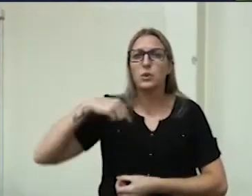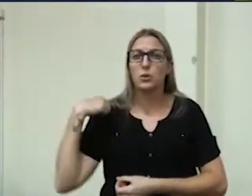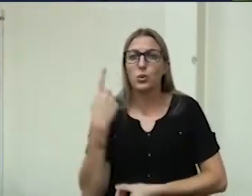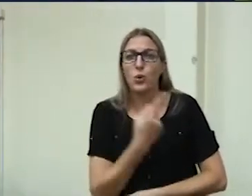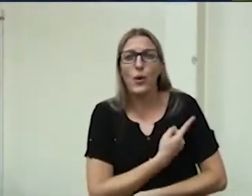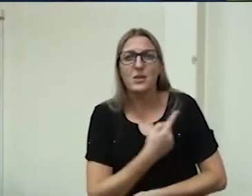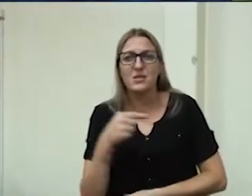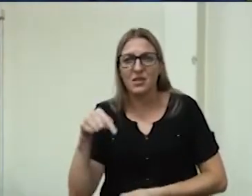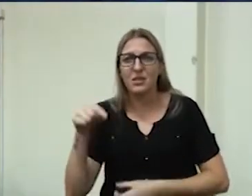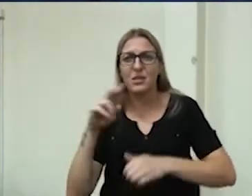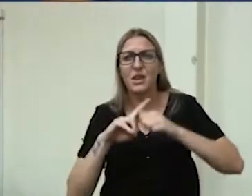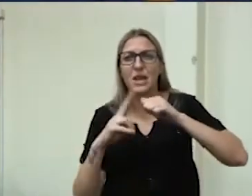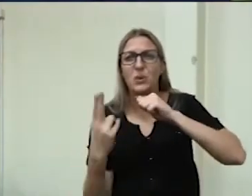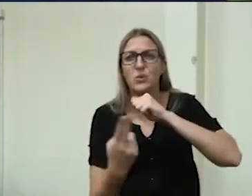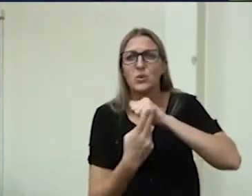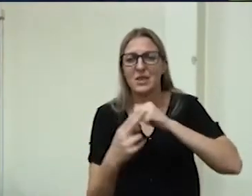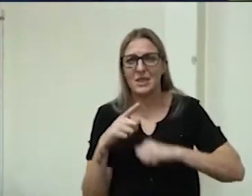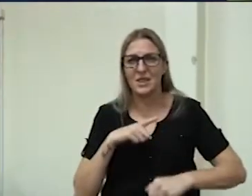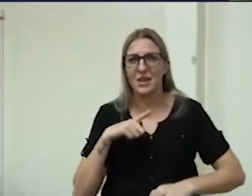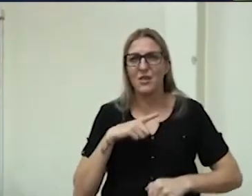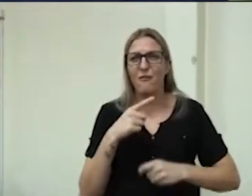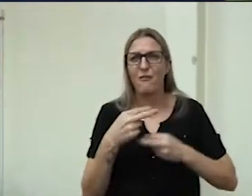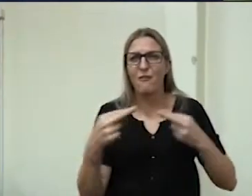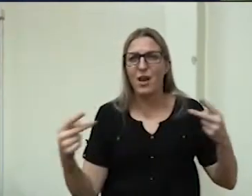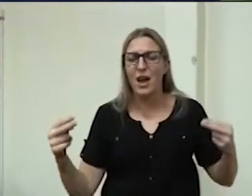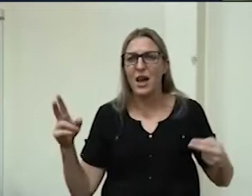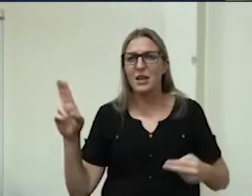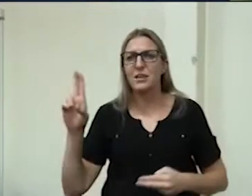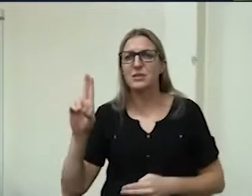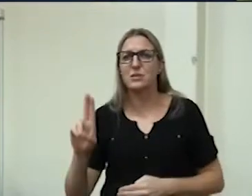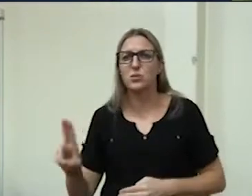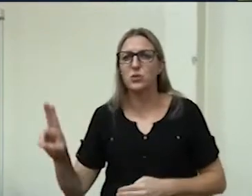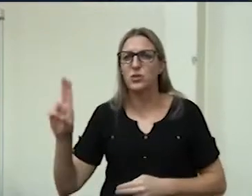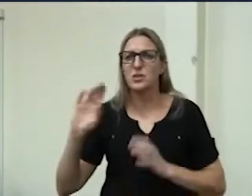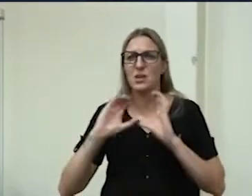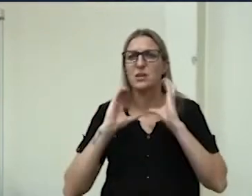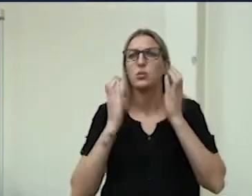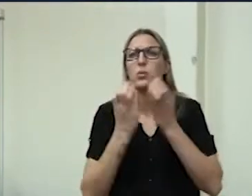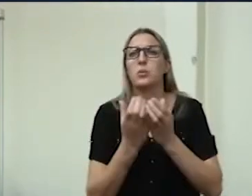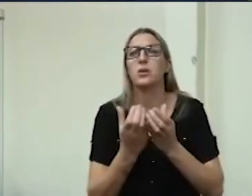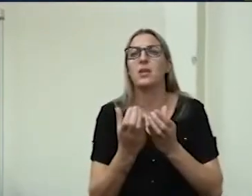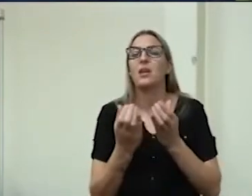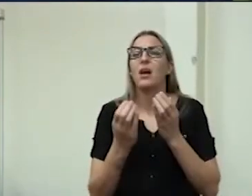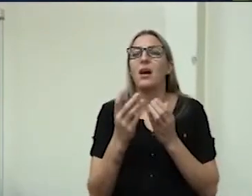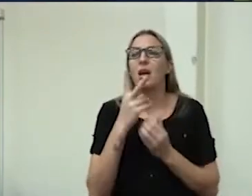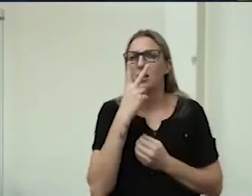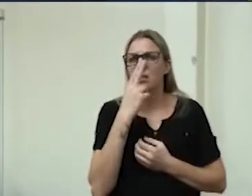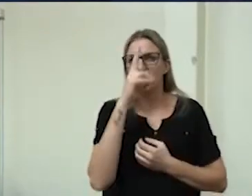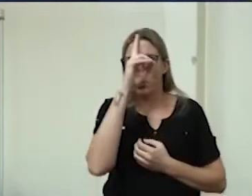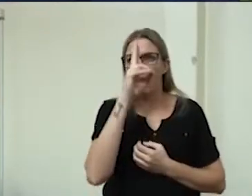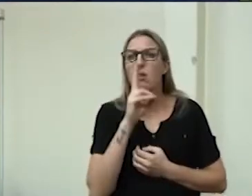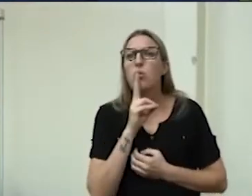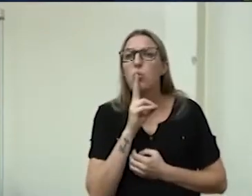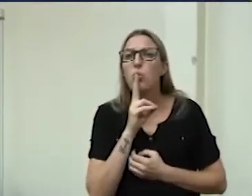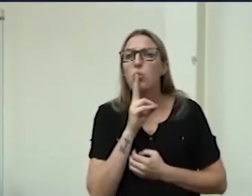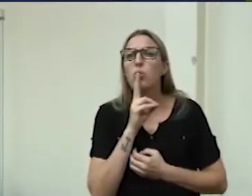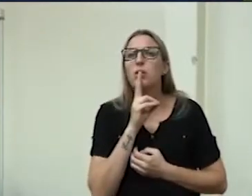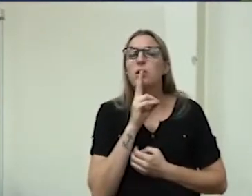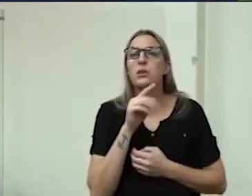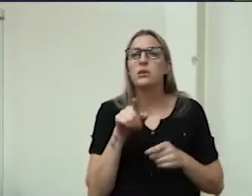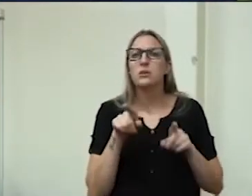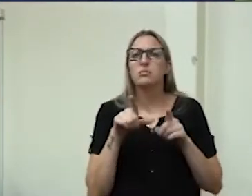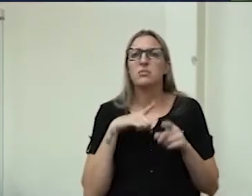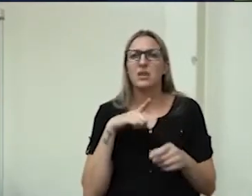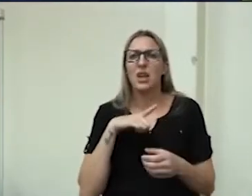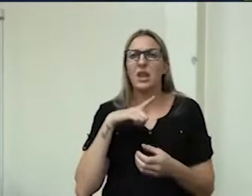Alto Uruguai várias universidades comunitárias, como a URI, que desempenha um papel fundamental, mas temos aqui